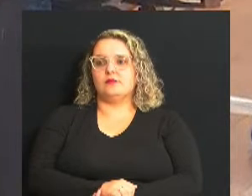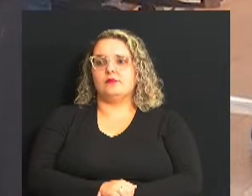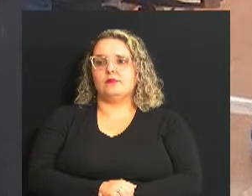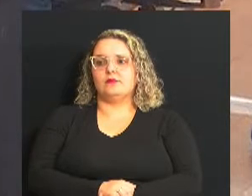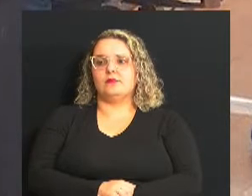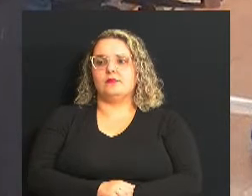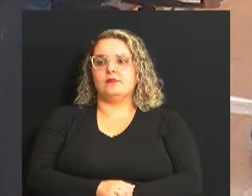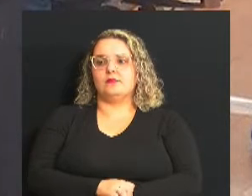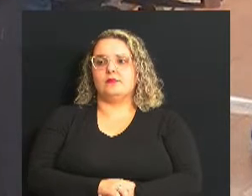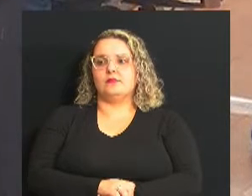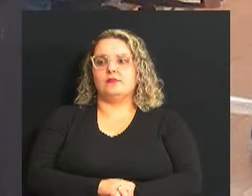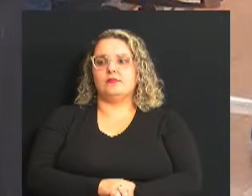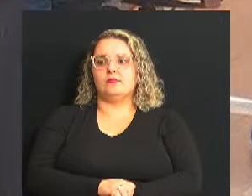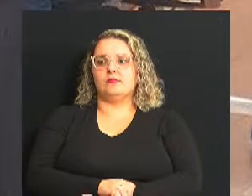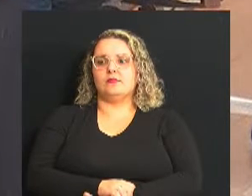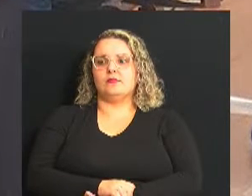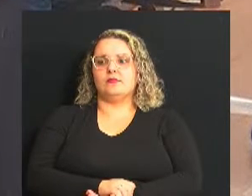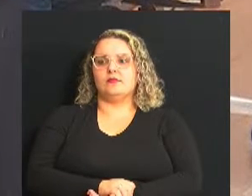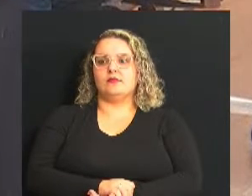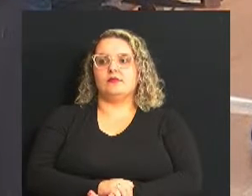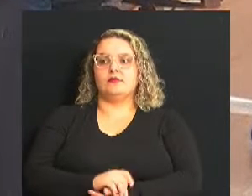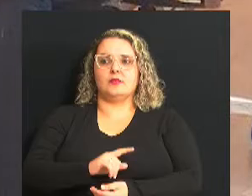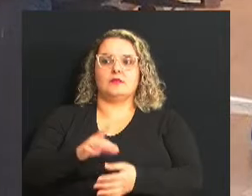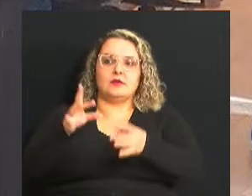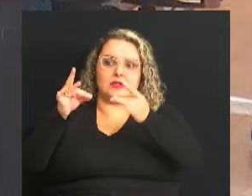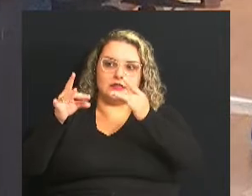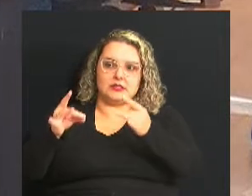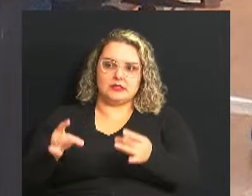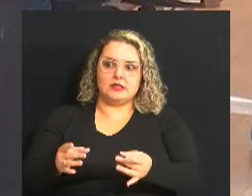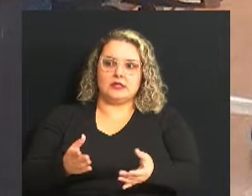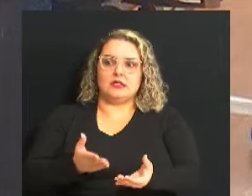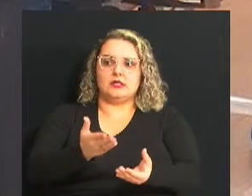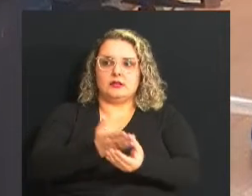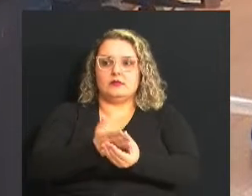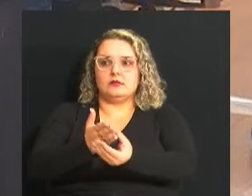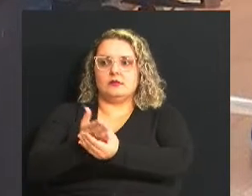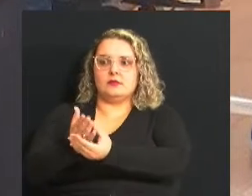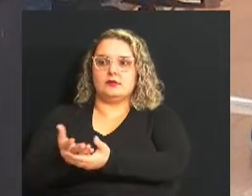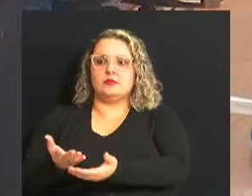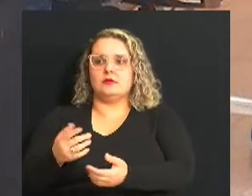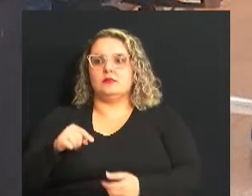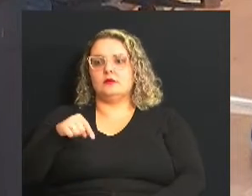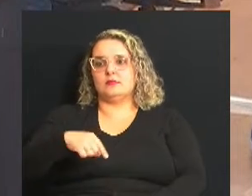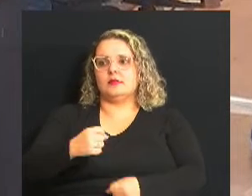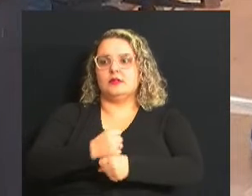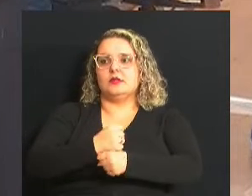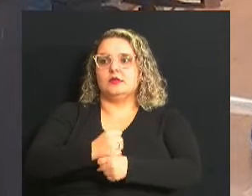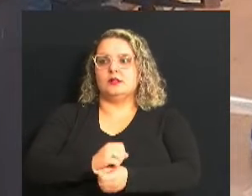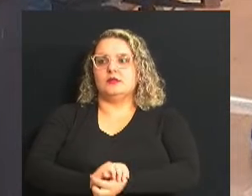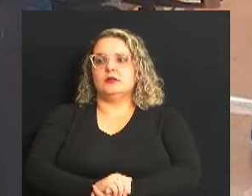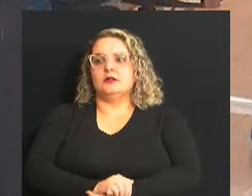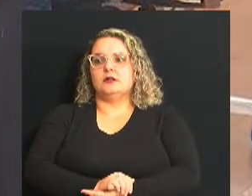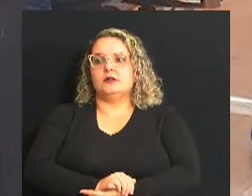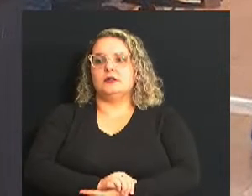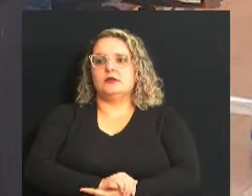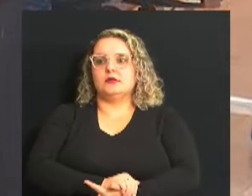gente não vai escrever cada processo de contratação esse ano, né?